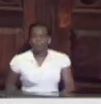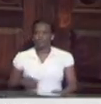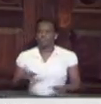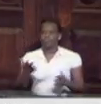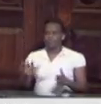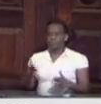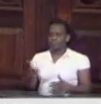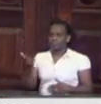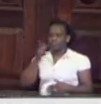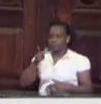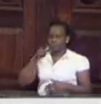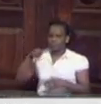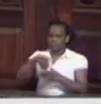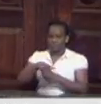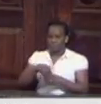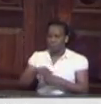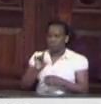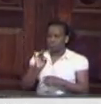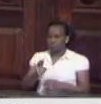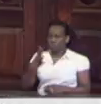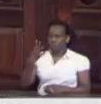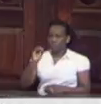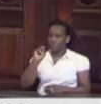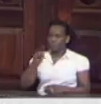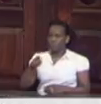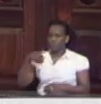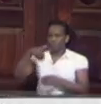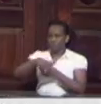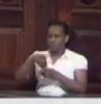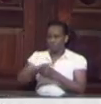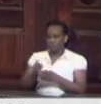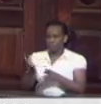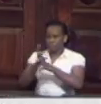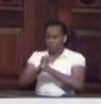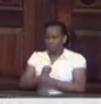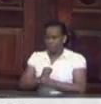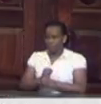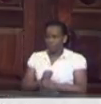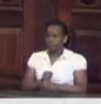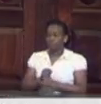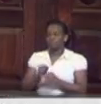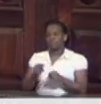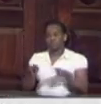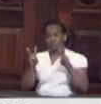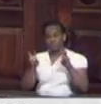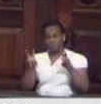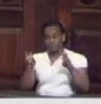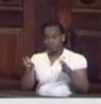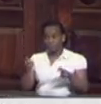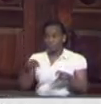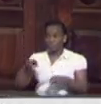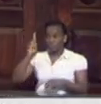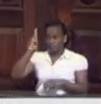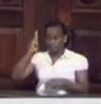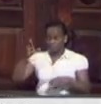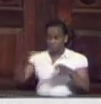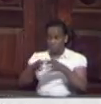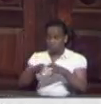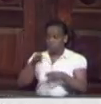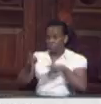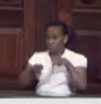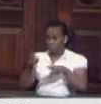com apenas 40 mil votos. Em tese, líderes